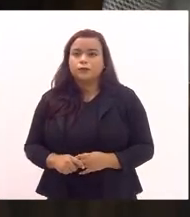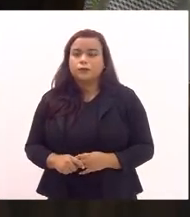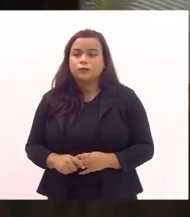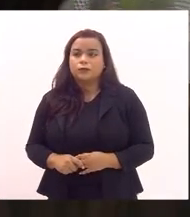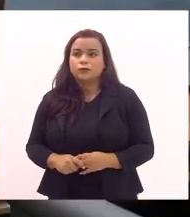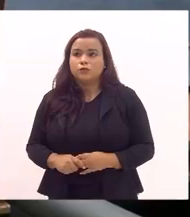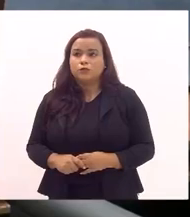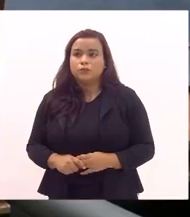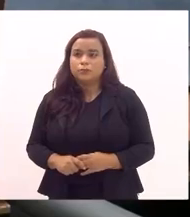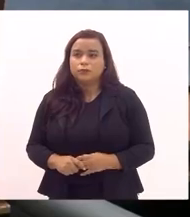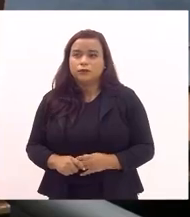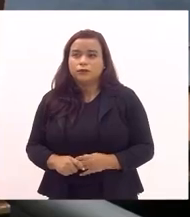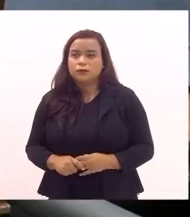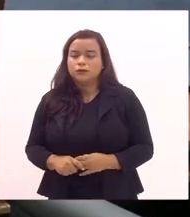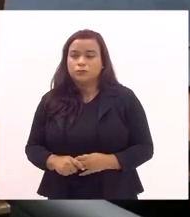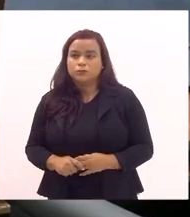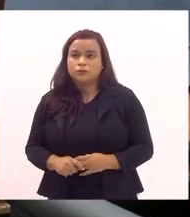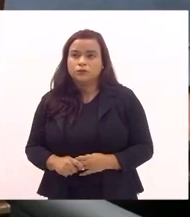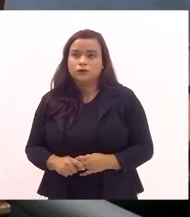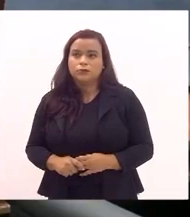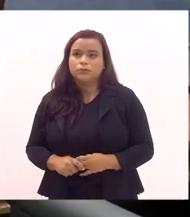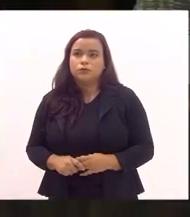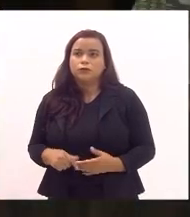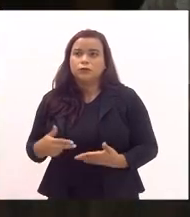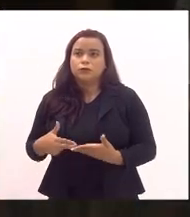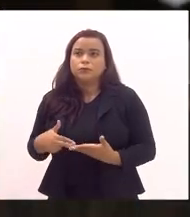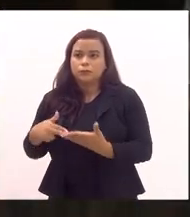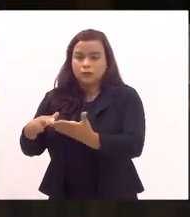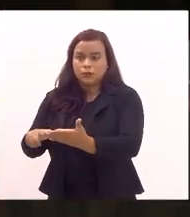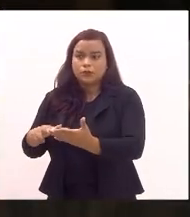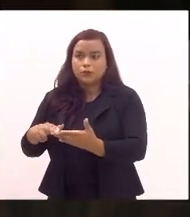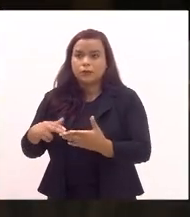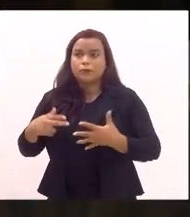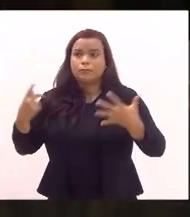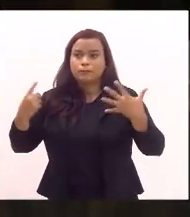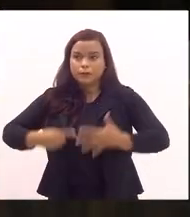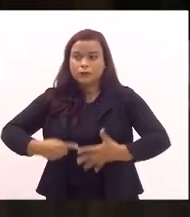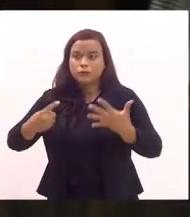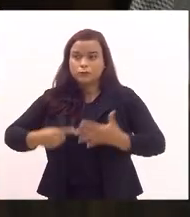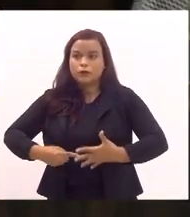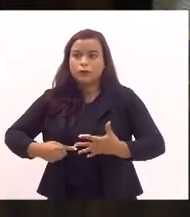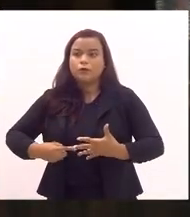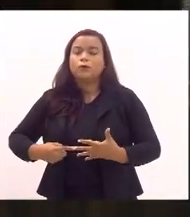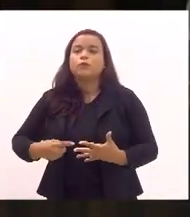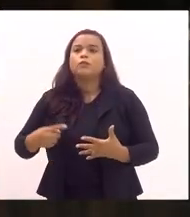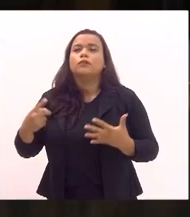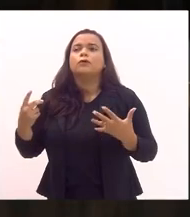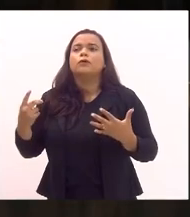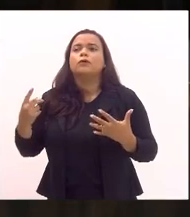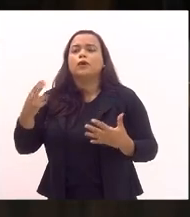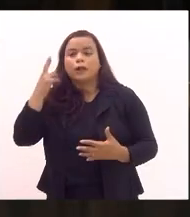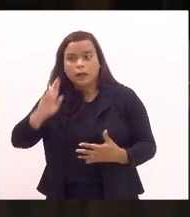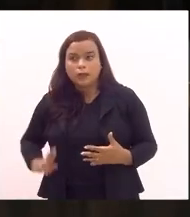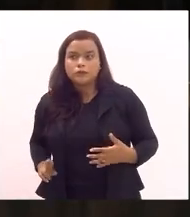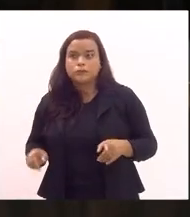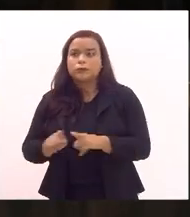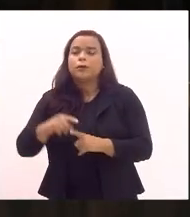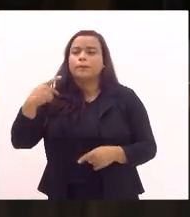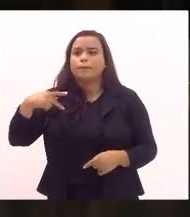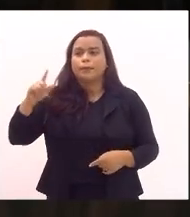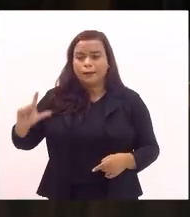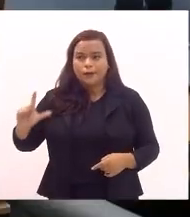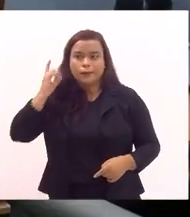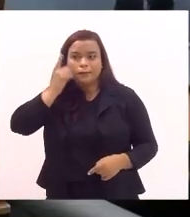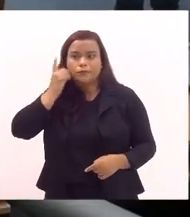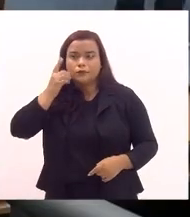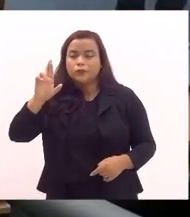e aqui para encaminhar seu presidente para encaminhar pelo pessoal Deputado a Renata e para encaminhar pelo pele deputado do